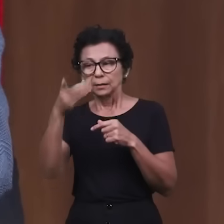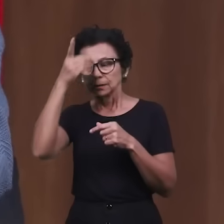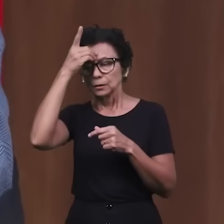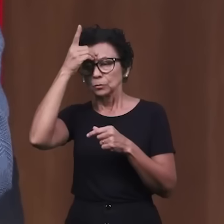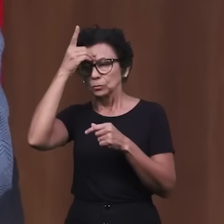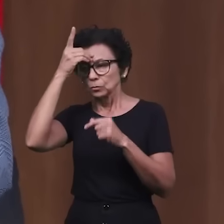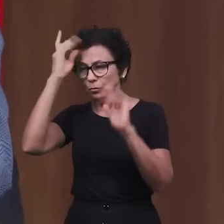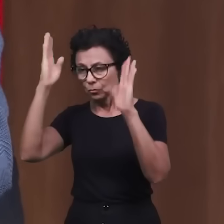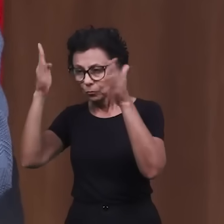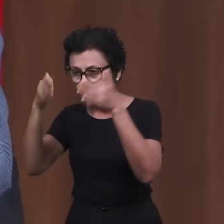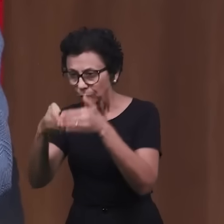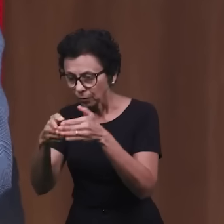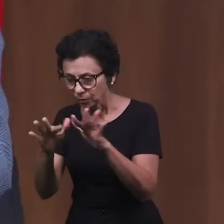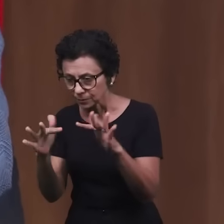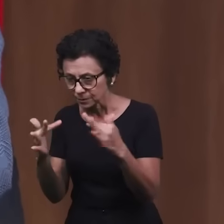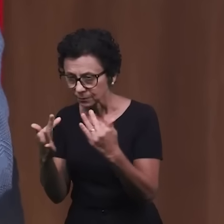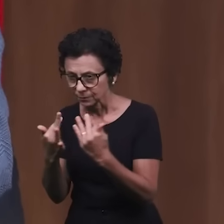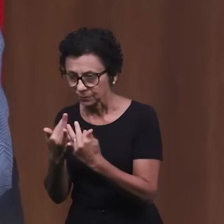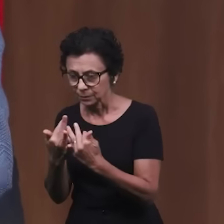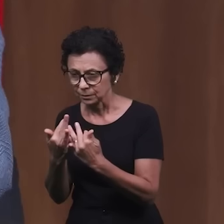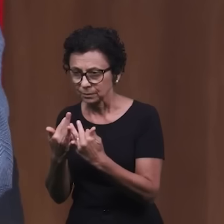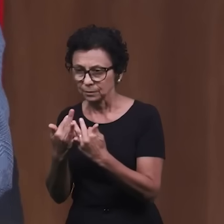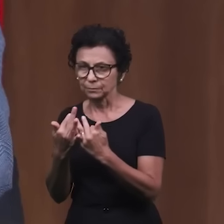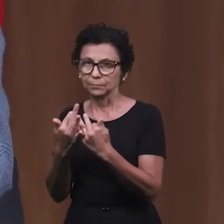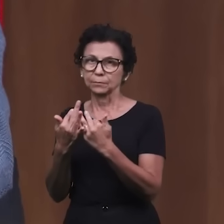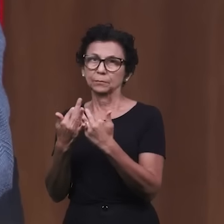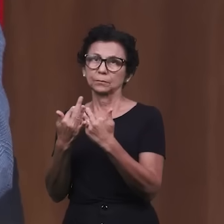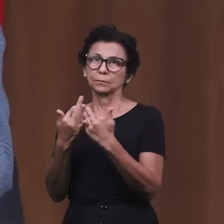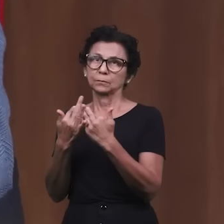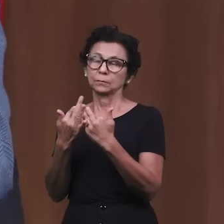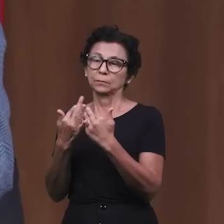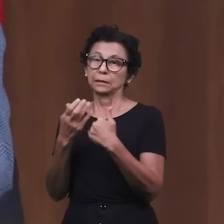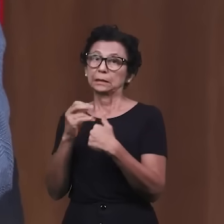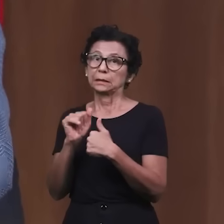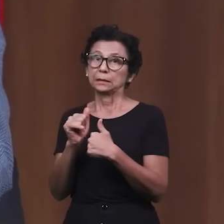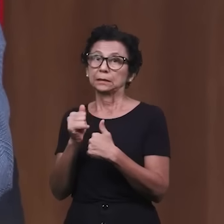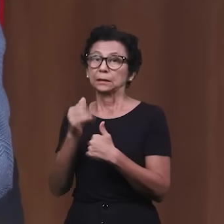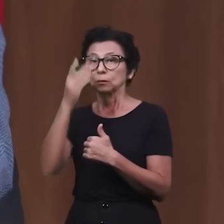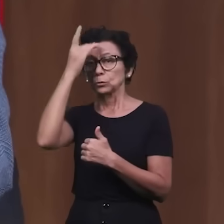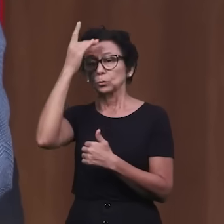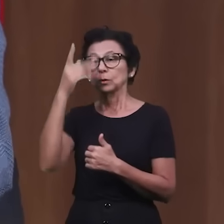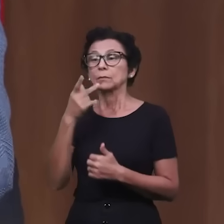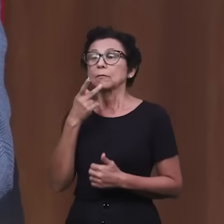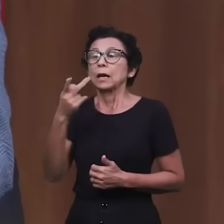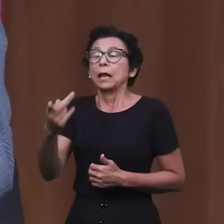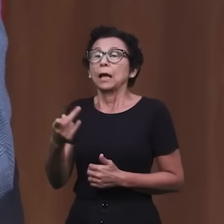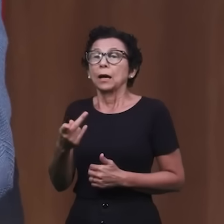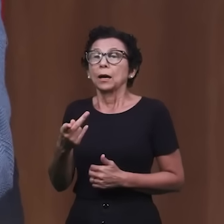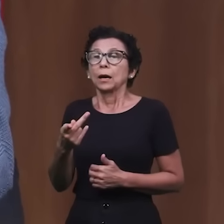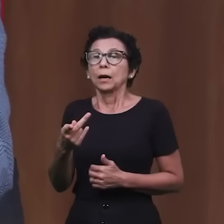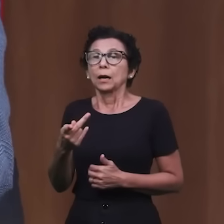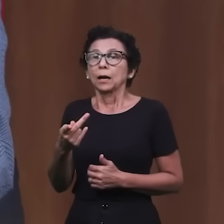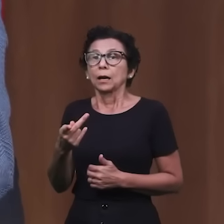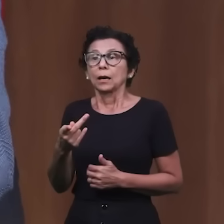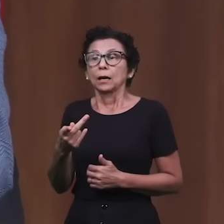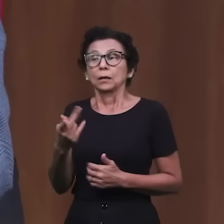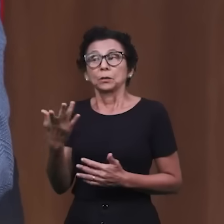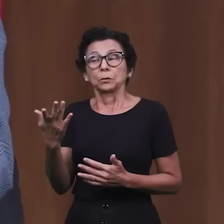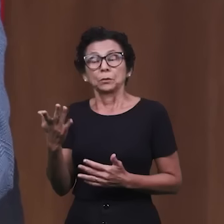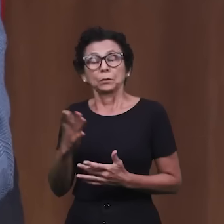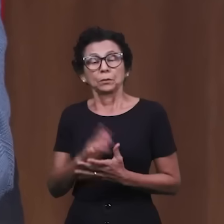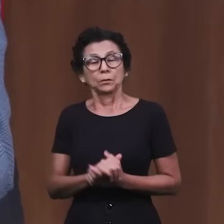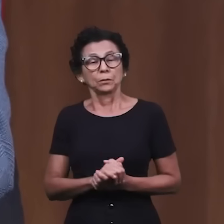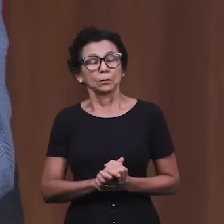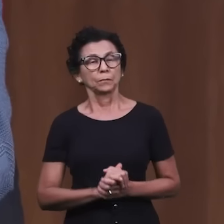família. Se ele entregar o dom, pode ser um problema. Claro. Entendeu? Não, o senhor está me dando